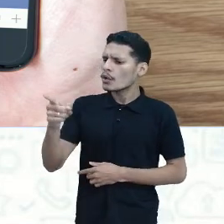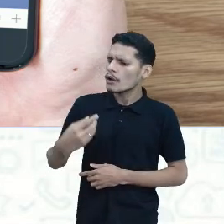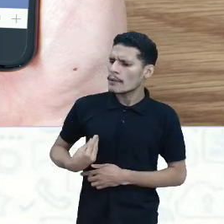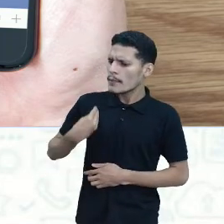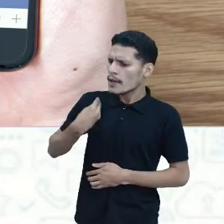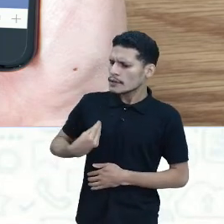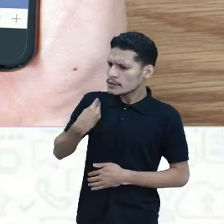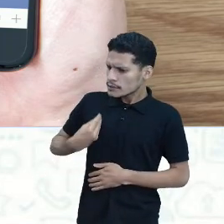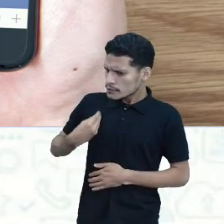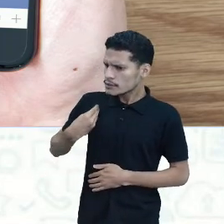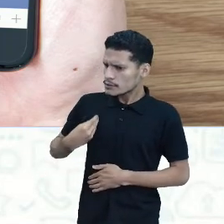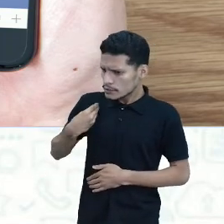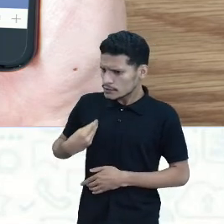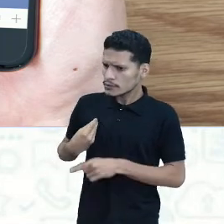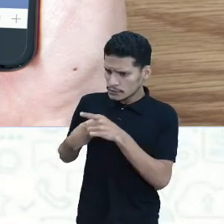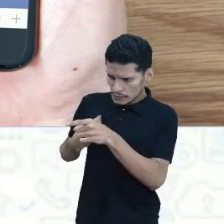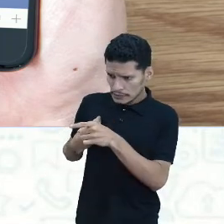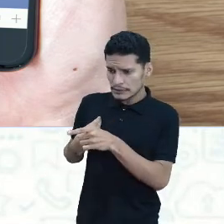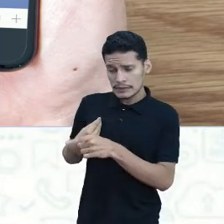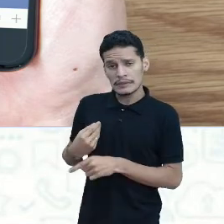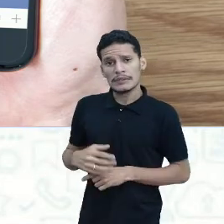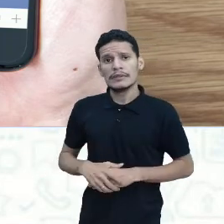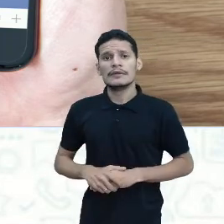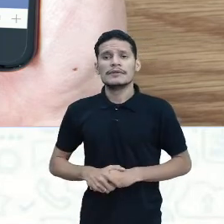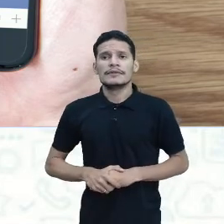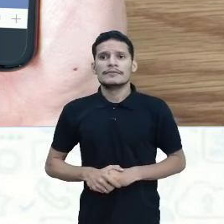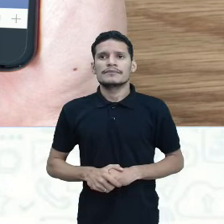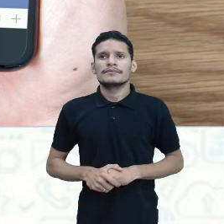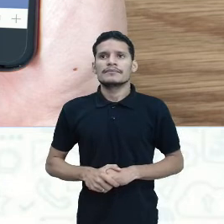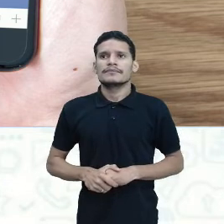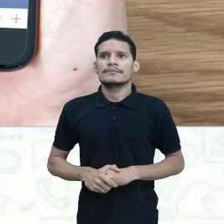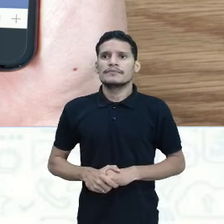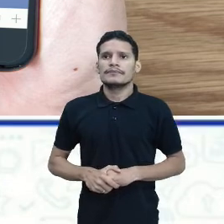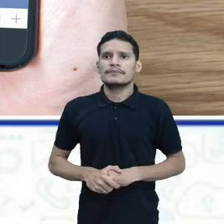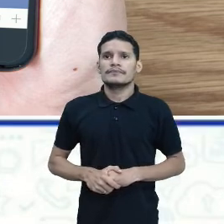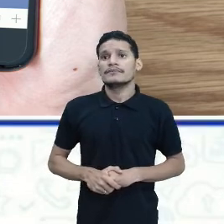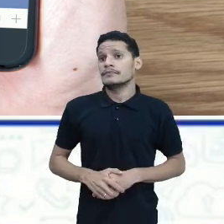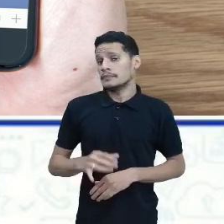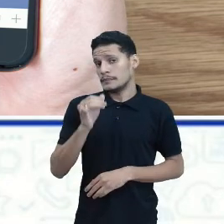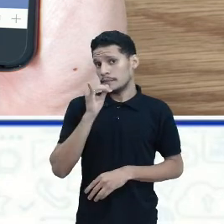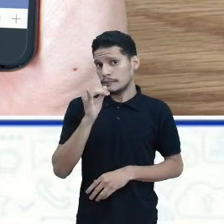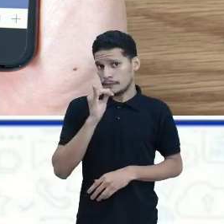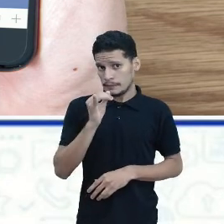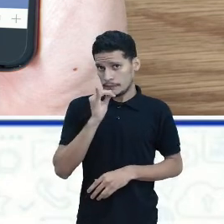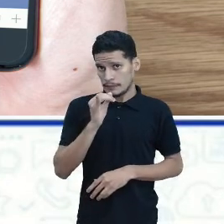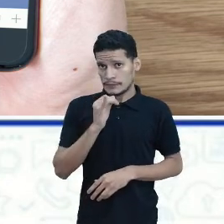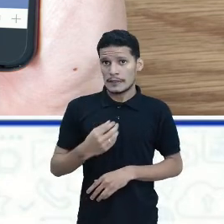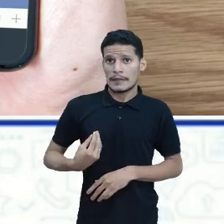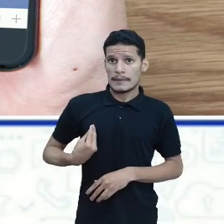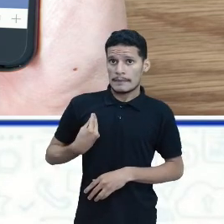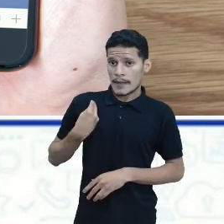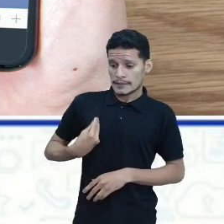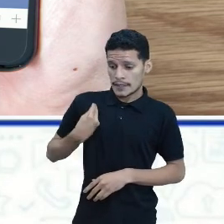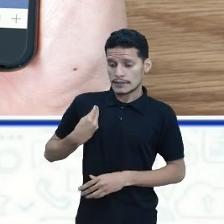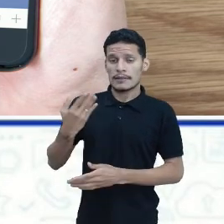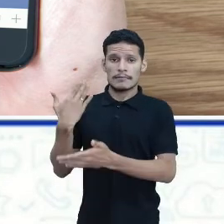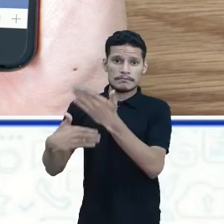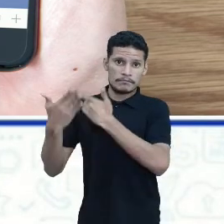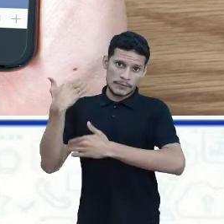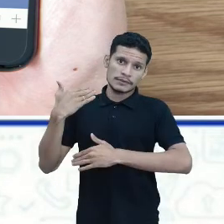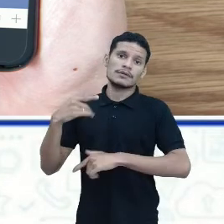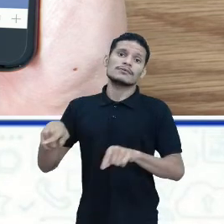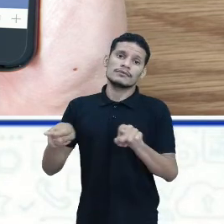past, passed, and the future will happen anyway, certo? Ou seja, presente, passado